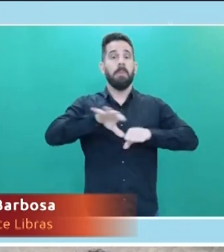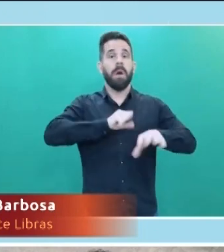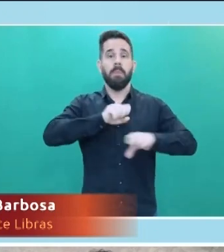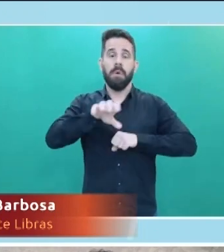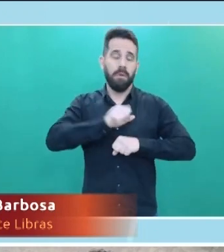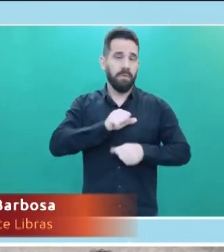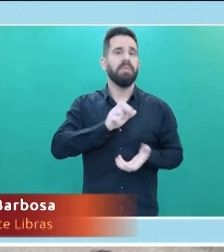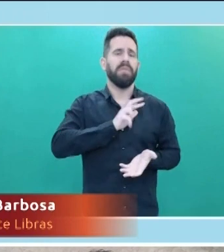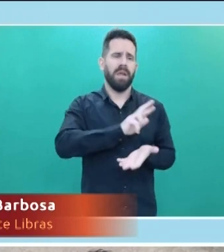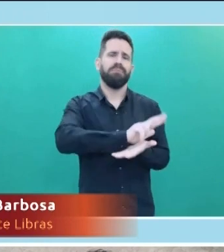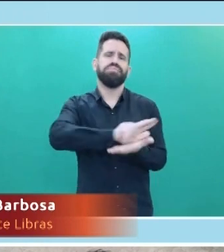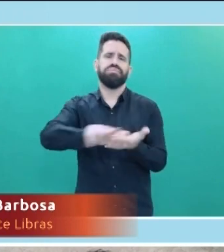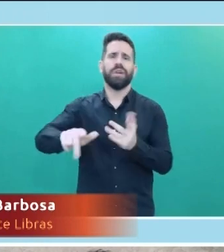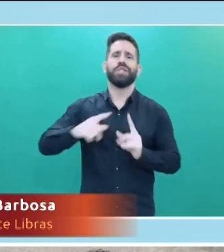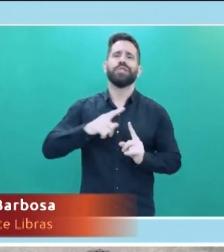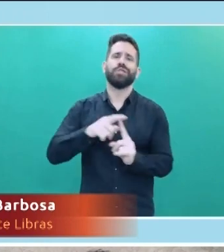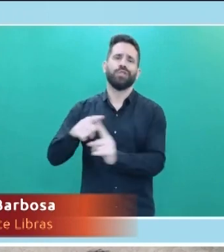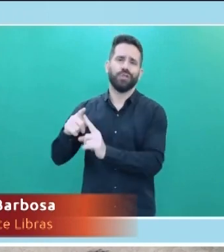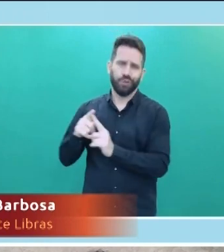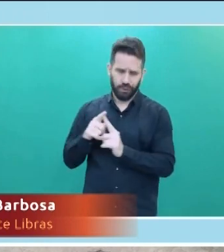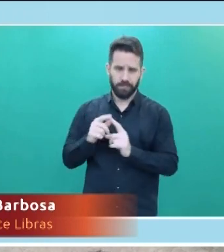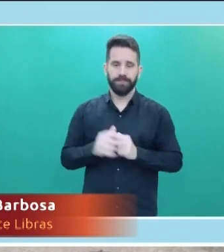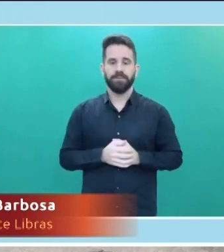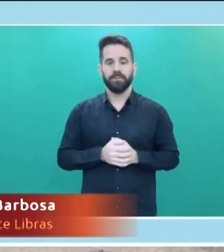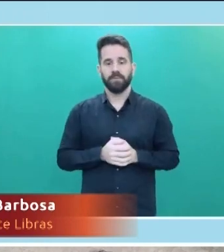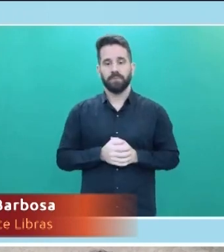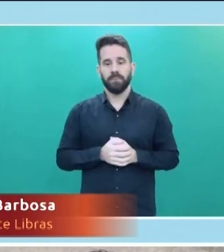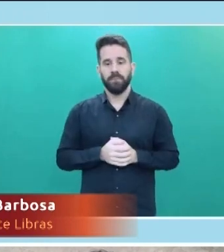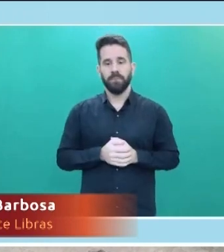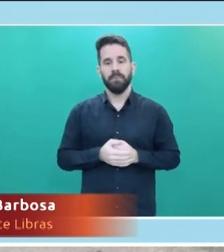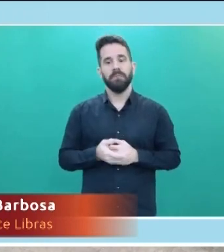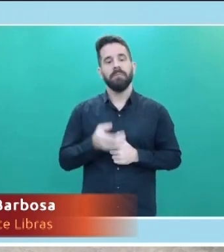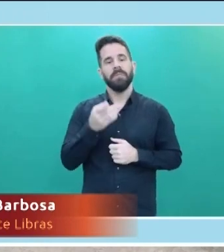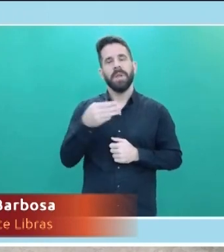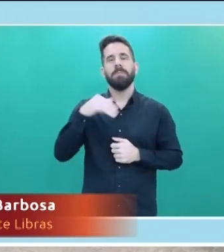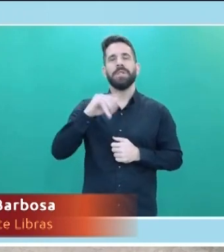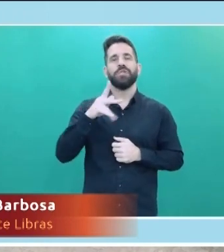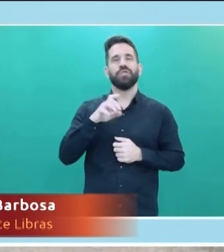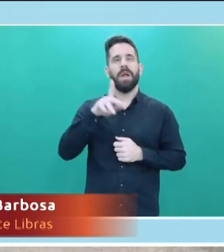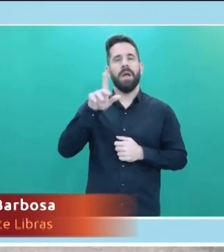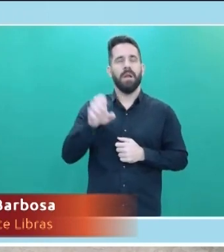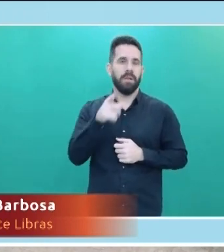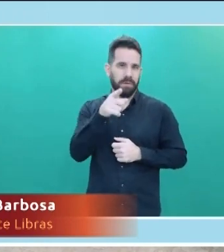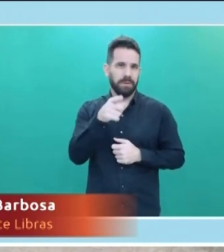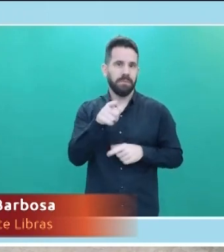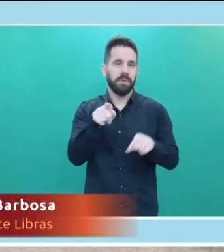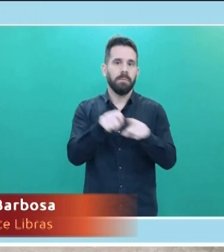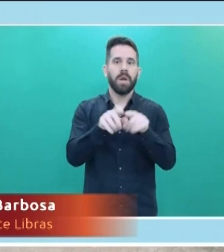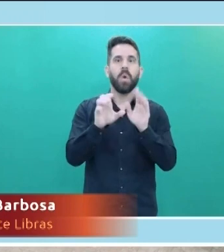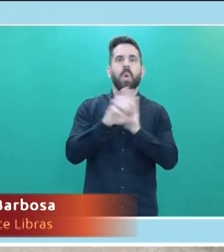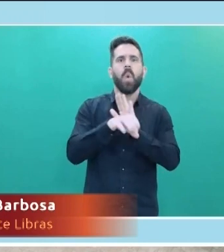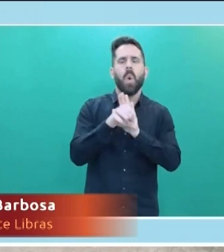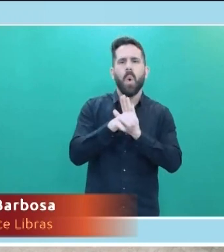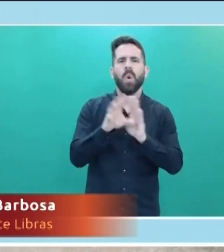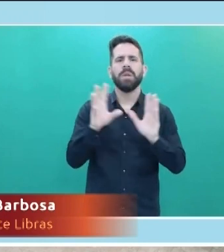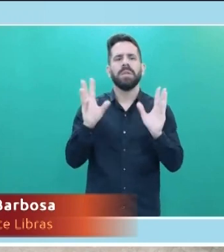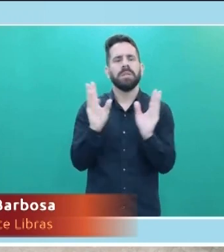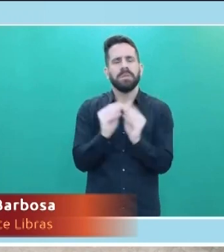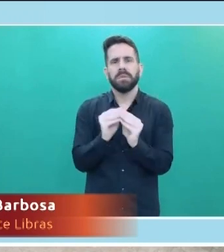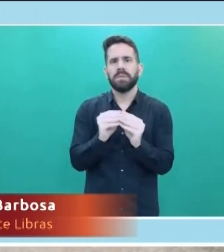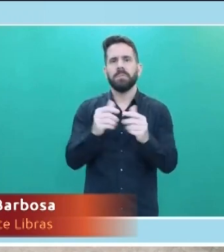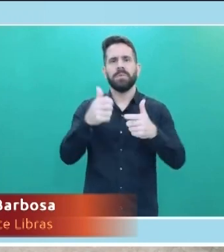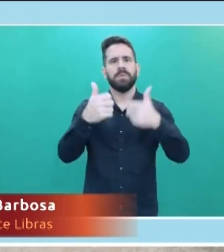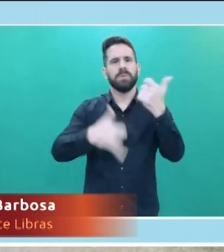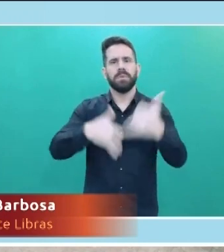Michele, queria que você só terminasse para a gente te falar nessa última terminologia que a gente colocou e para a gente avançar um pouco no assunto, queria que já você explicasse para o